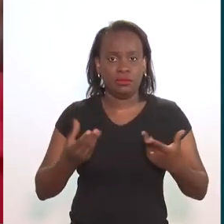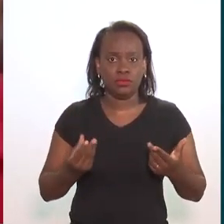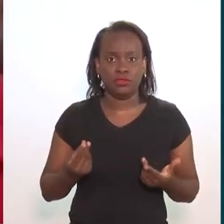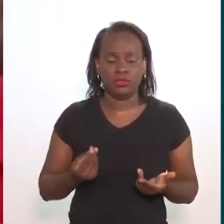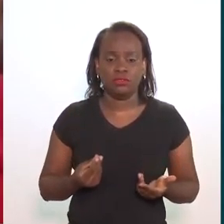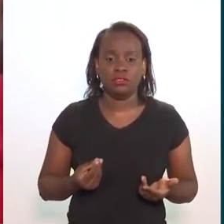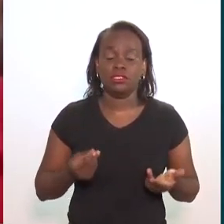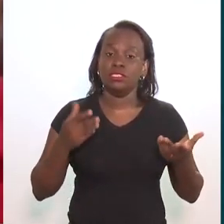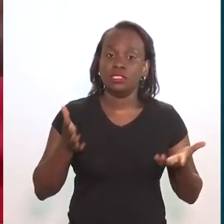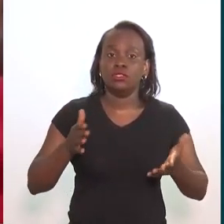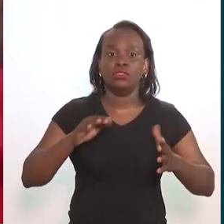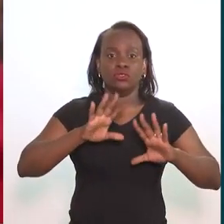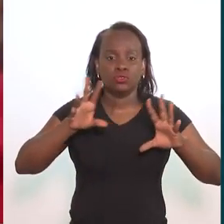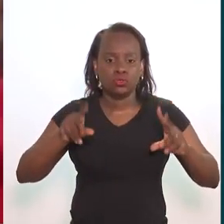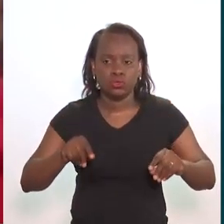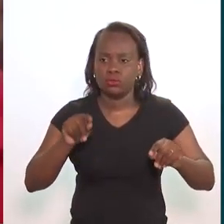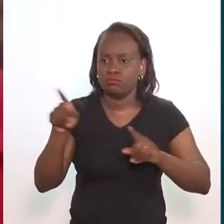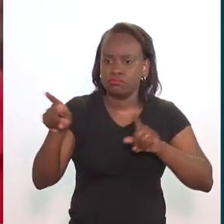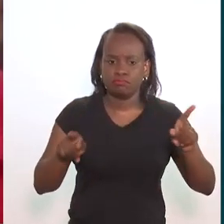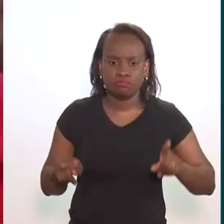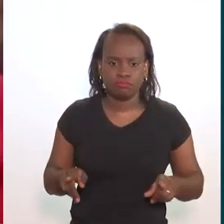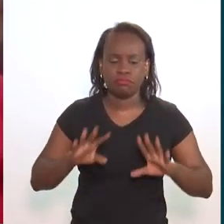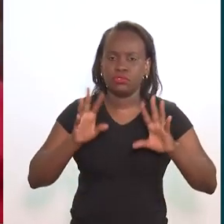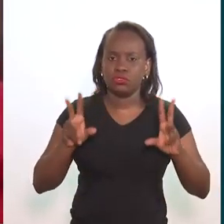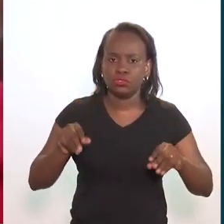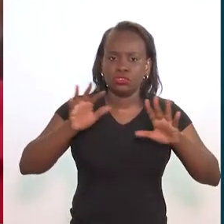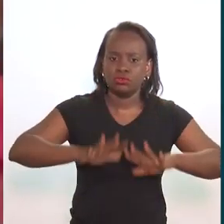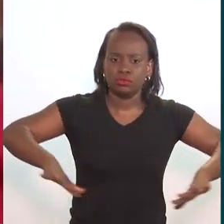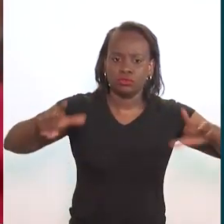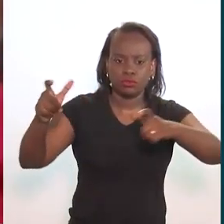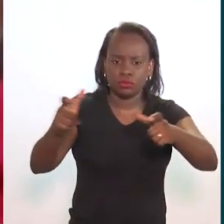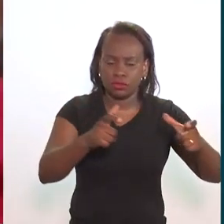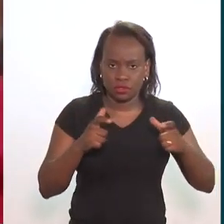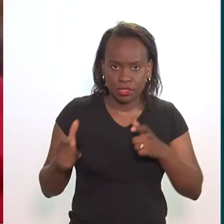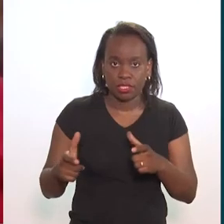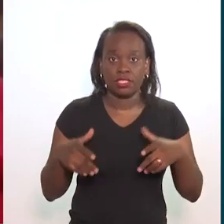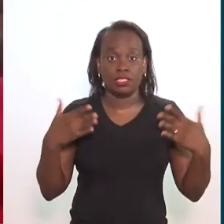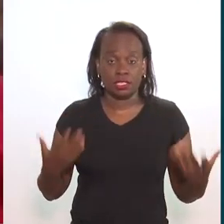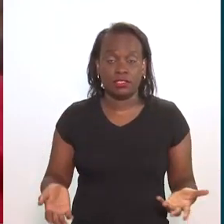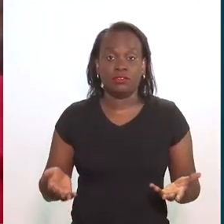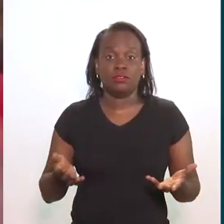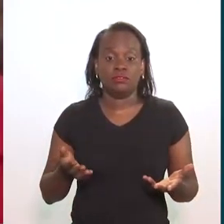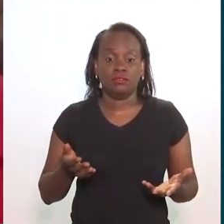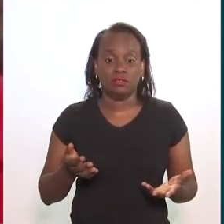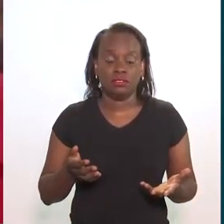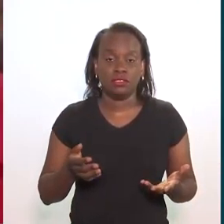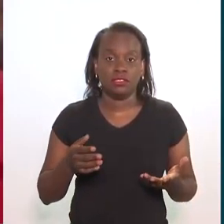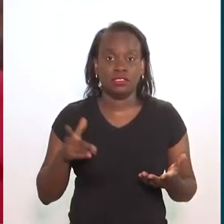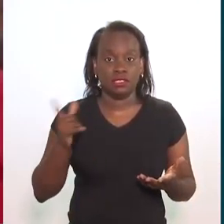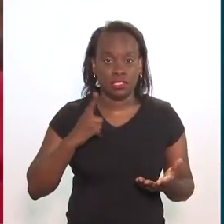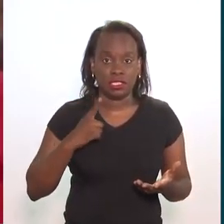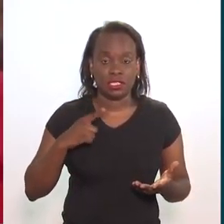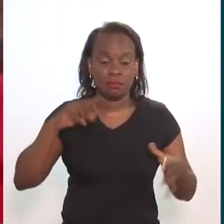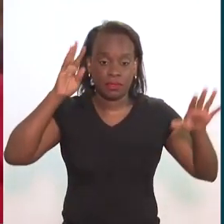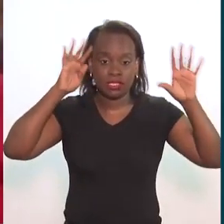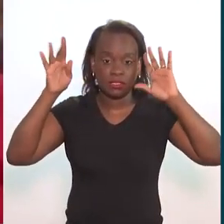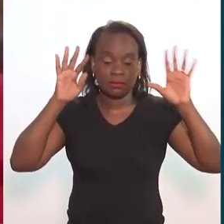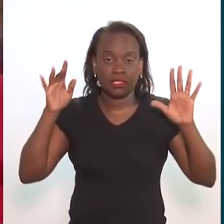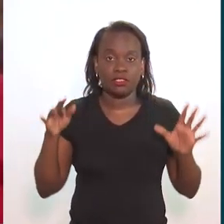trabalha muito. Em todas as pontas, em todas as regiões, né? Então, há